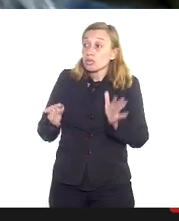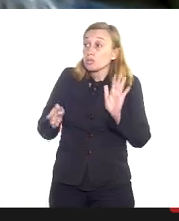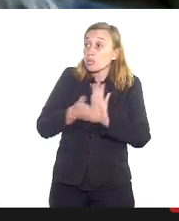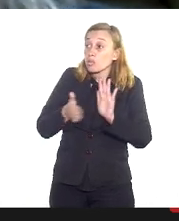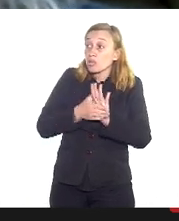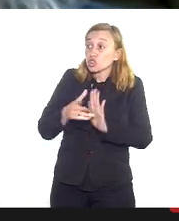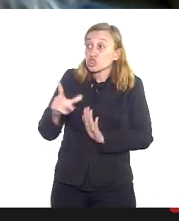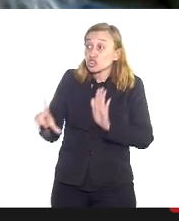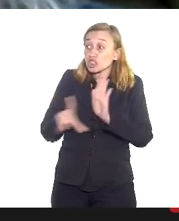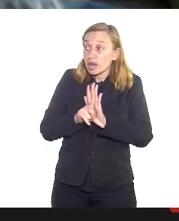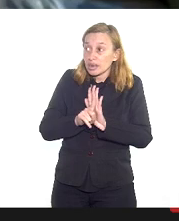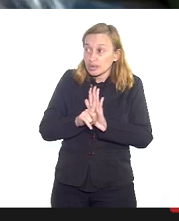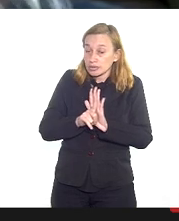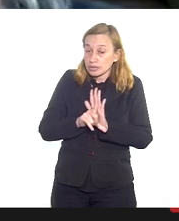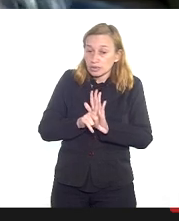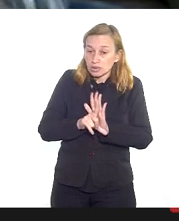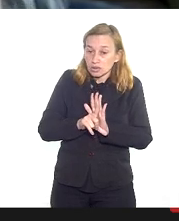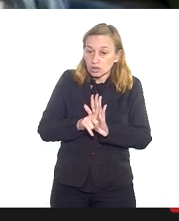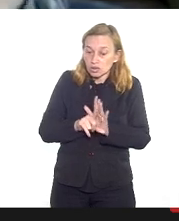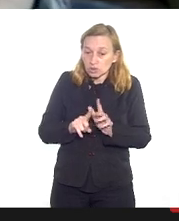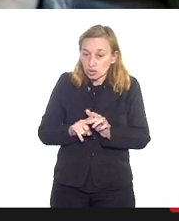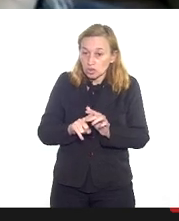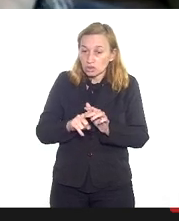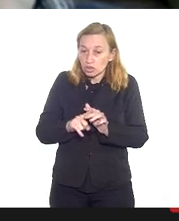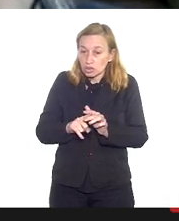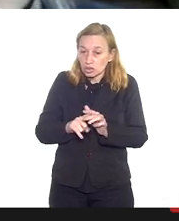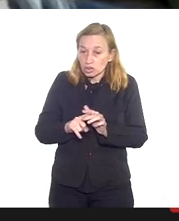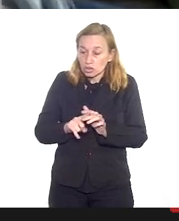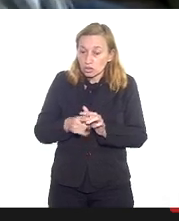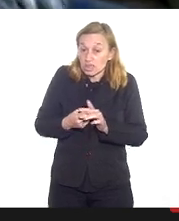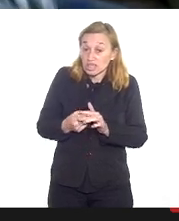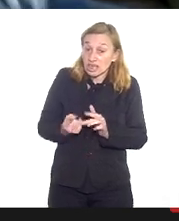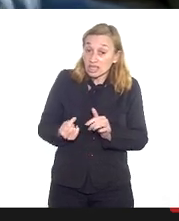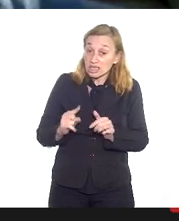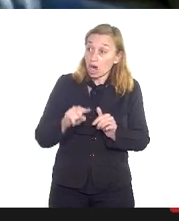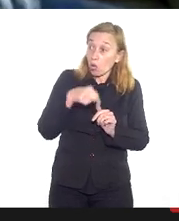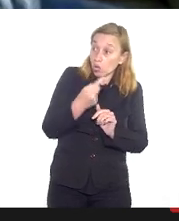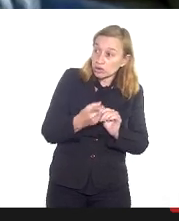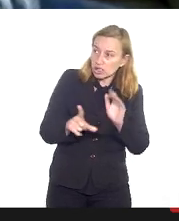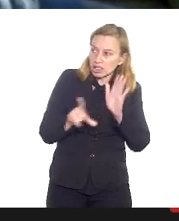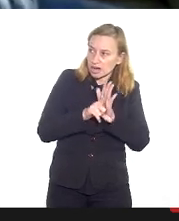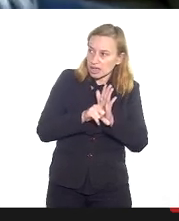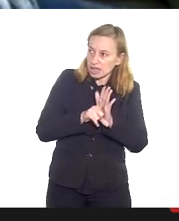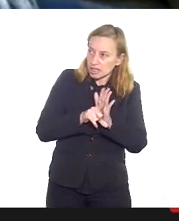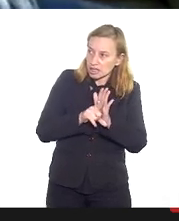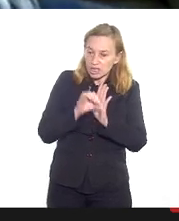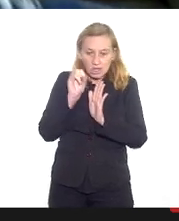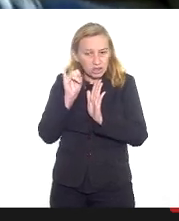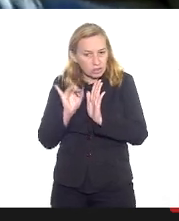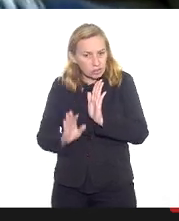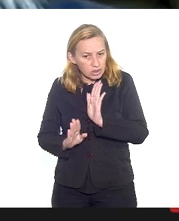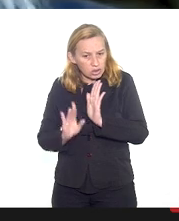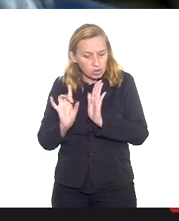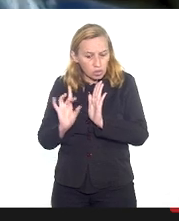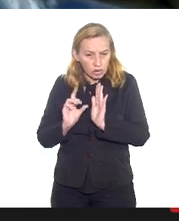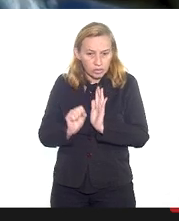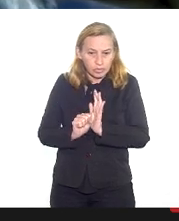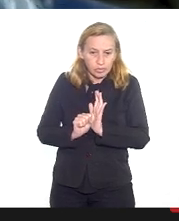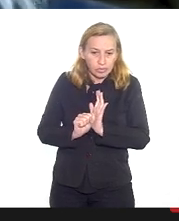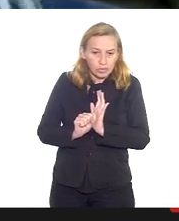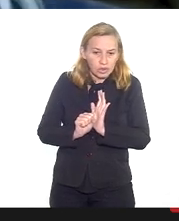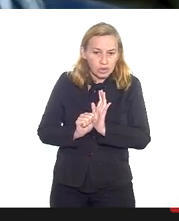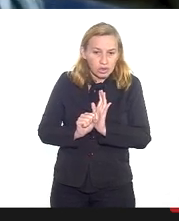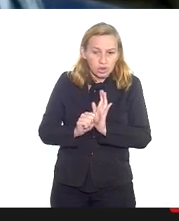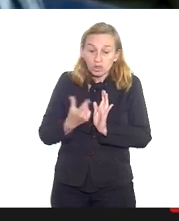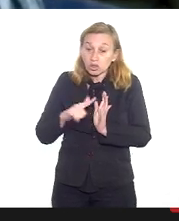lei que revogasse aquela e que dissesse apenas o seguinte: que não,